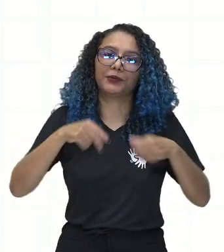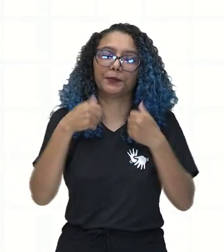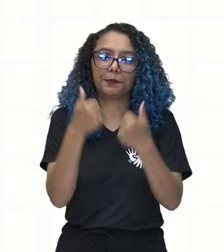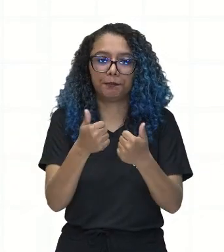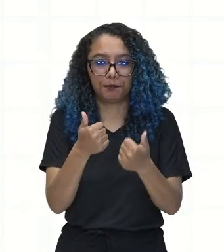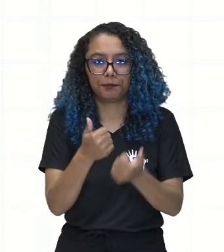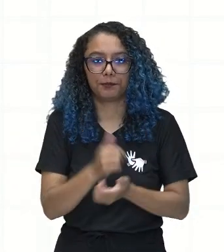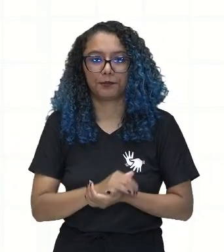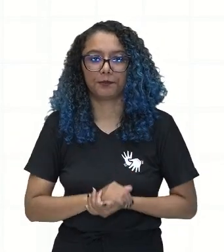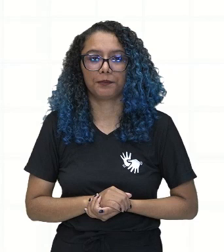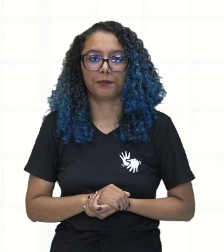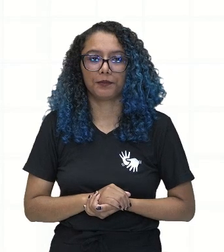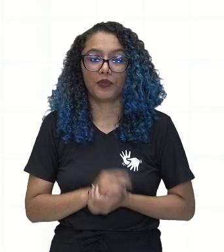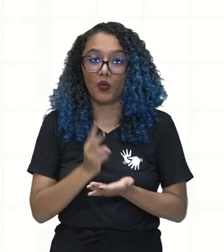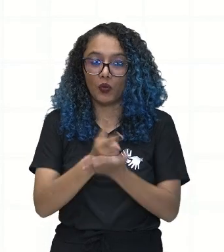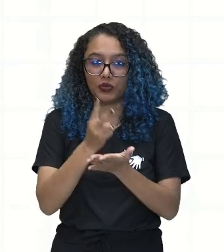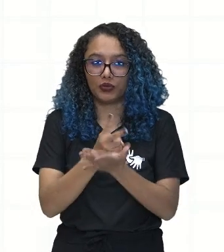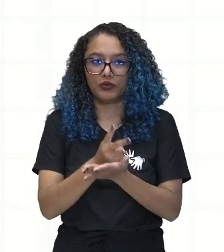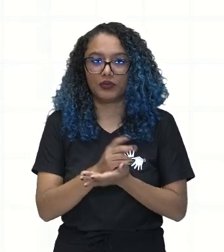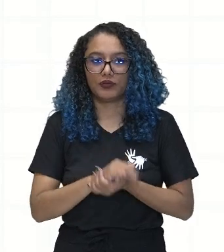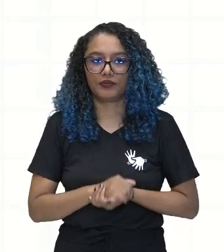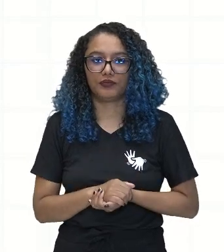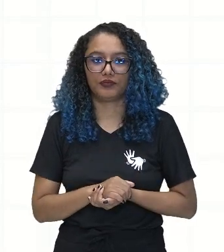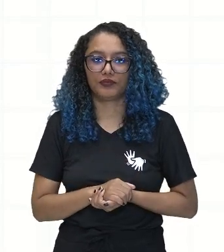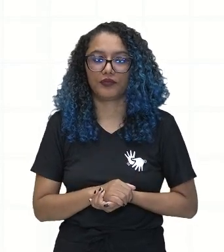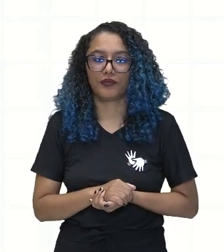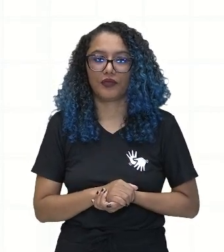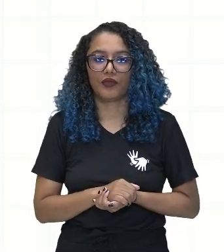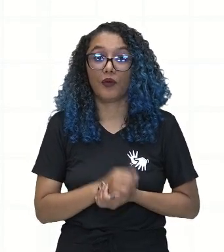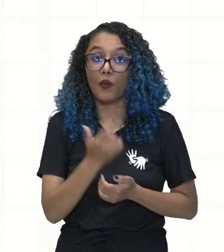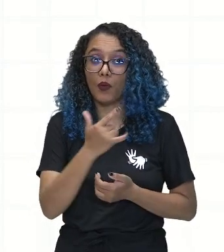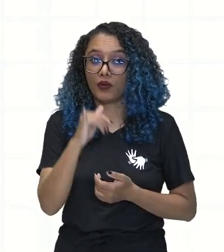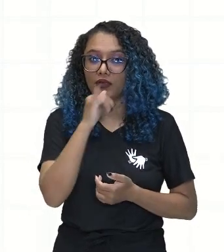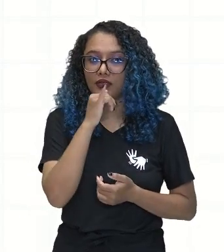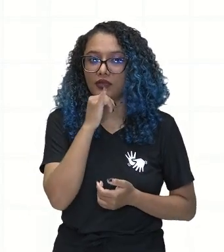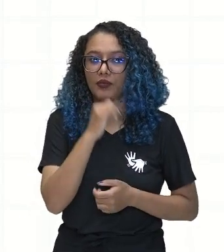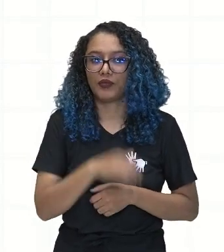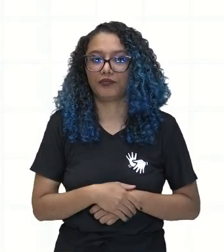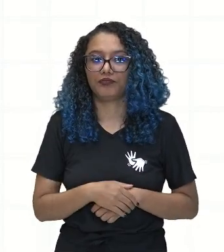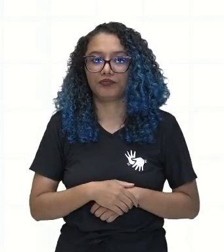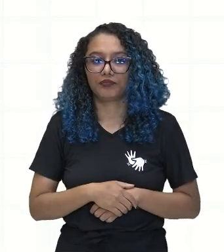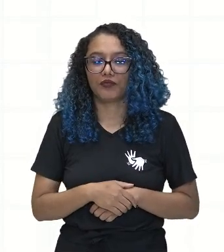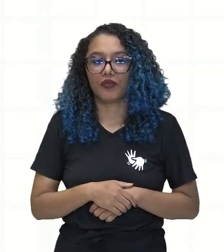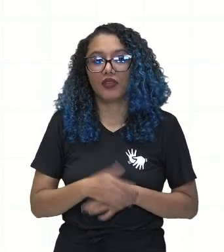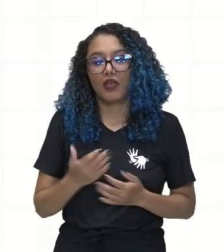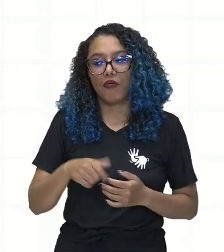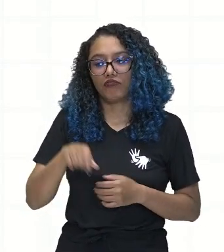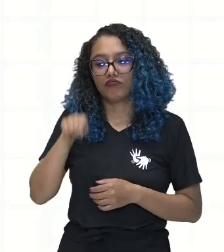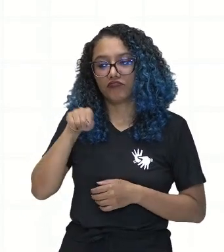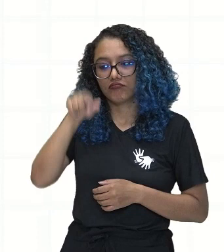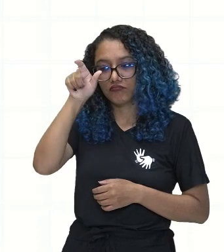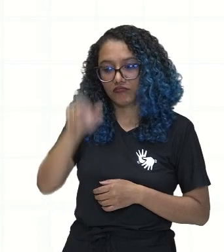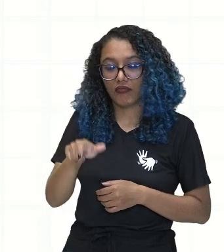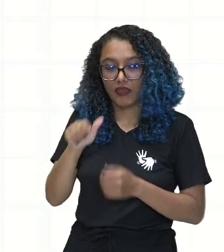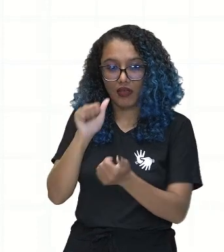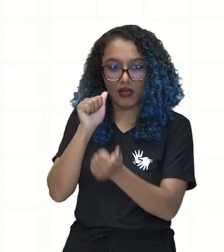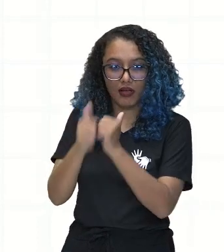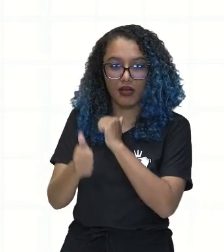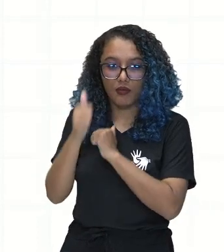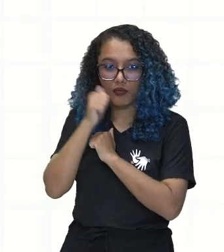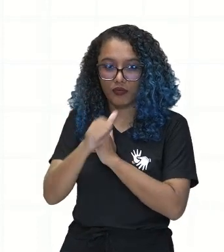vamos prosseguindo aqui, ó. Outra situação aqui, ó. A atleta está meio cansada. Você